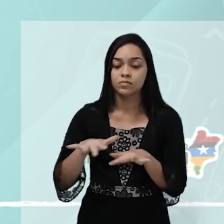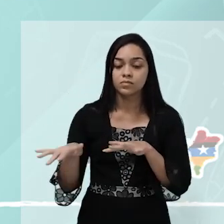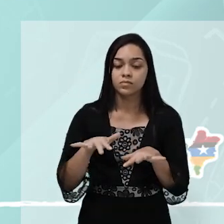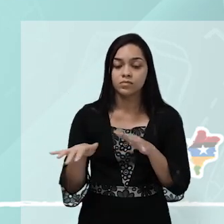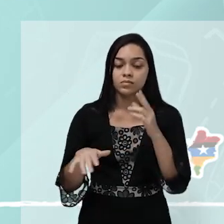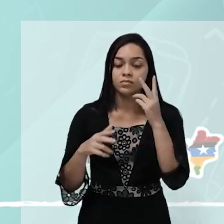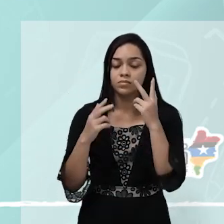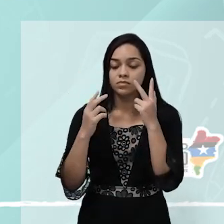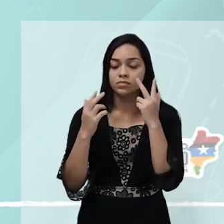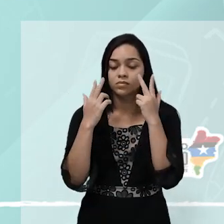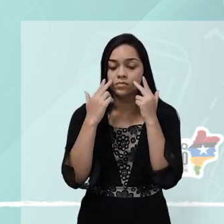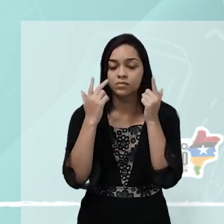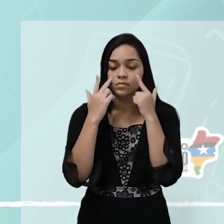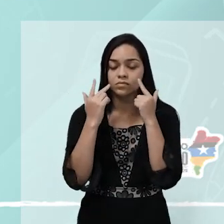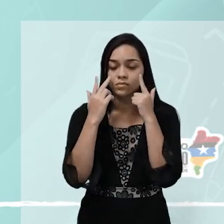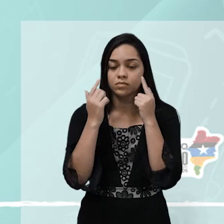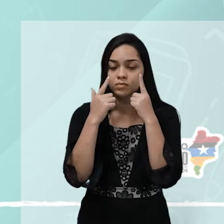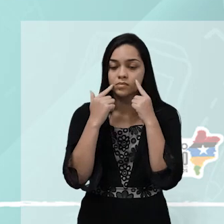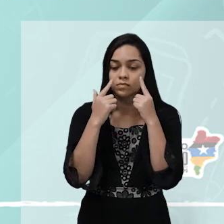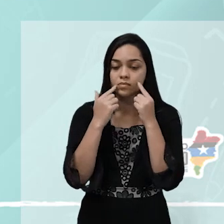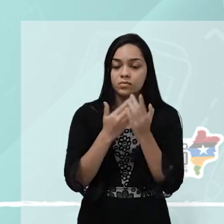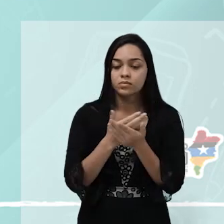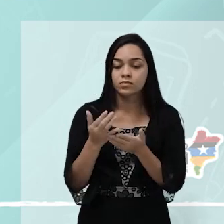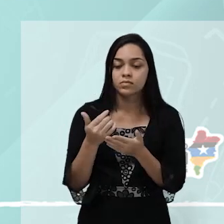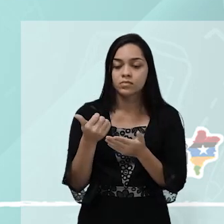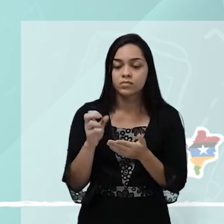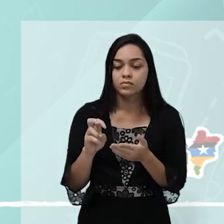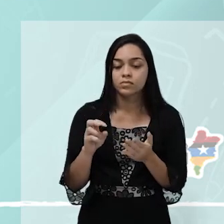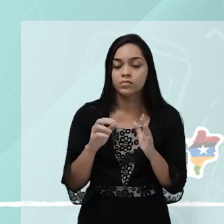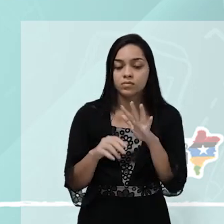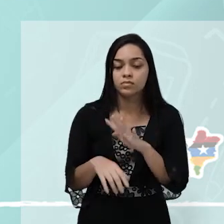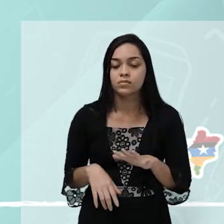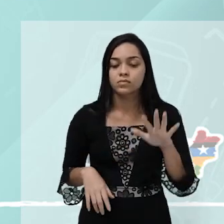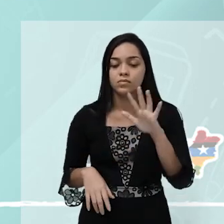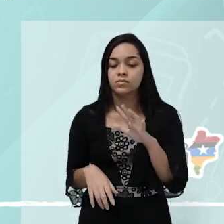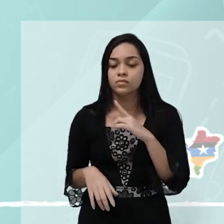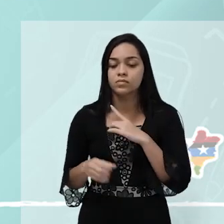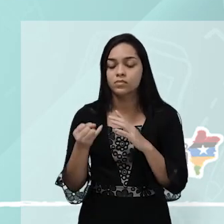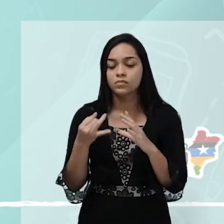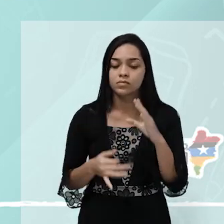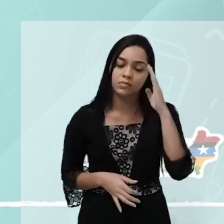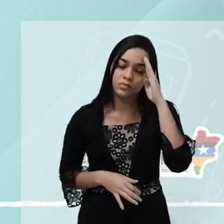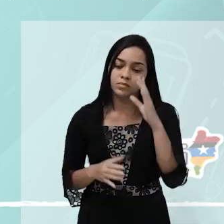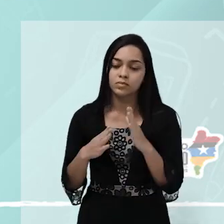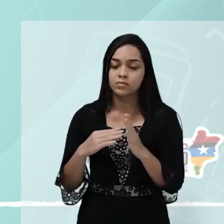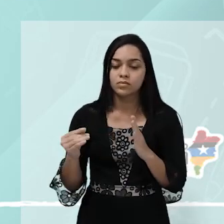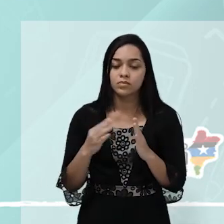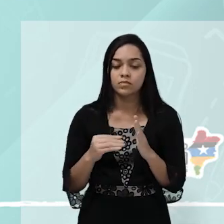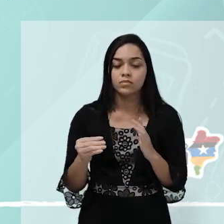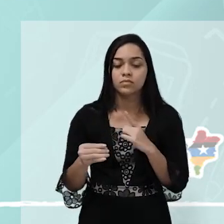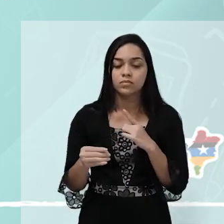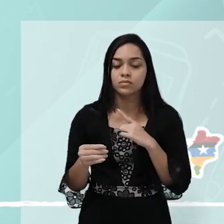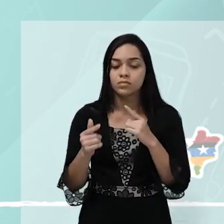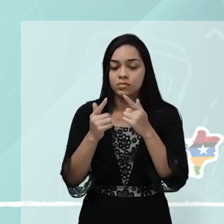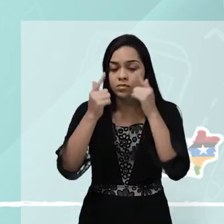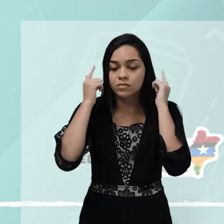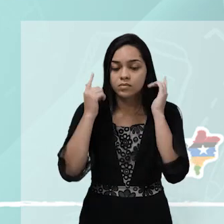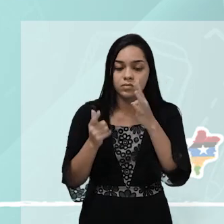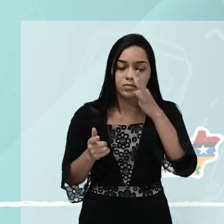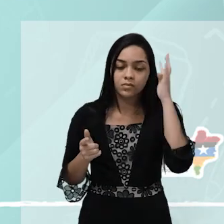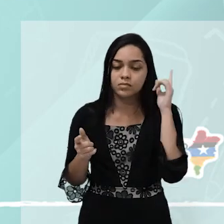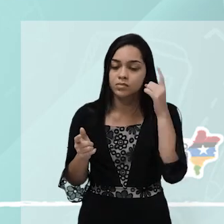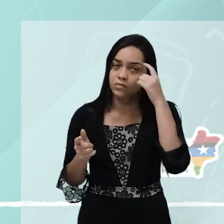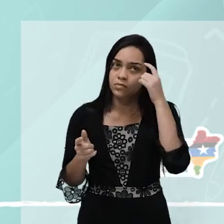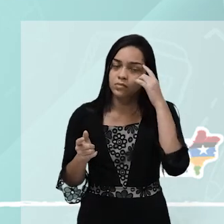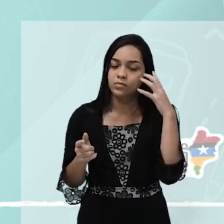movimento artístico que começou no século XV, na Europa, e tinha como característica principal a imitação dos modelos clássicos greco-romanos, como